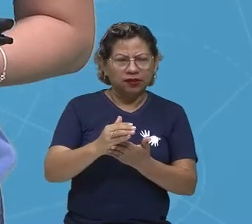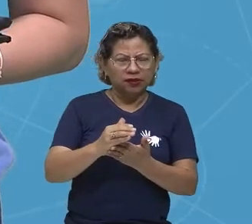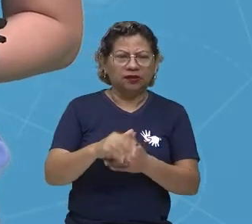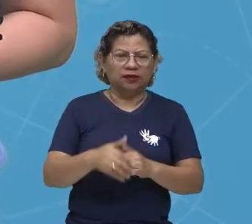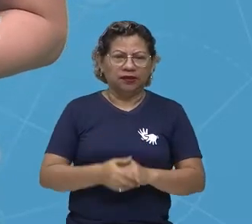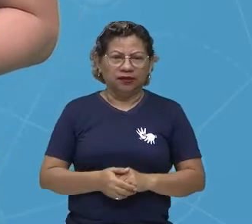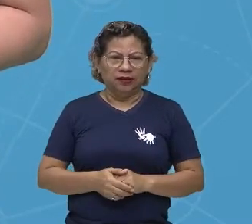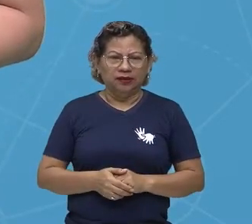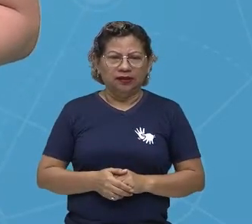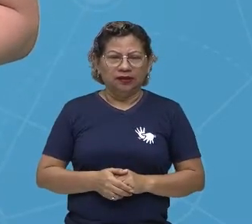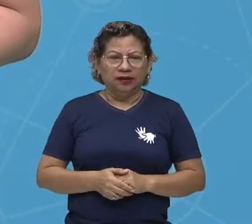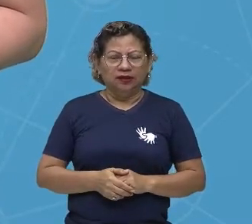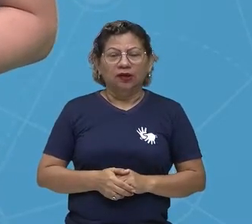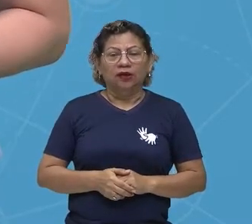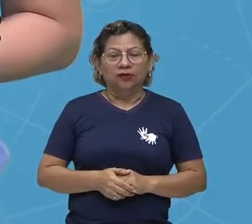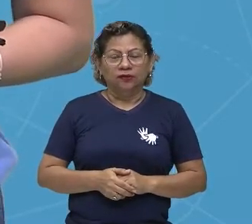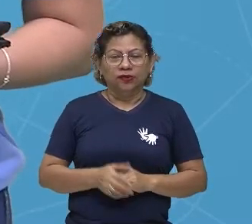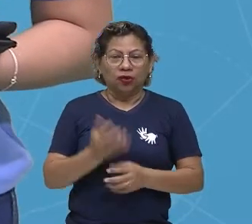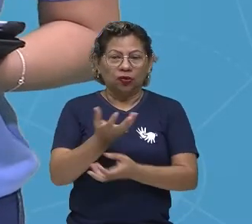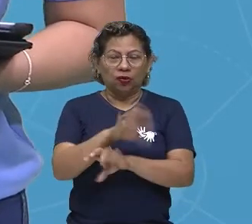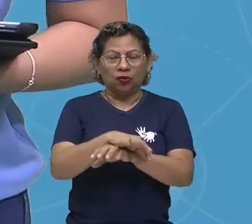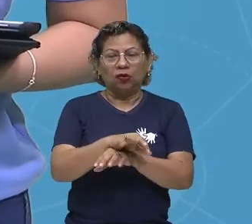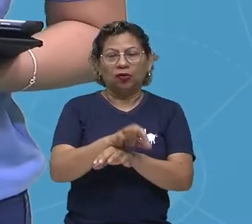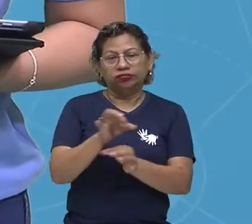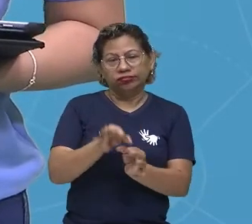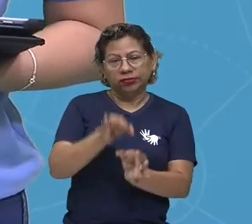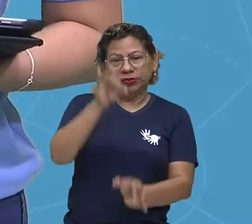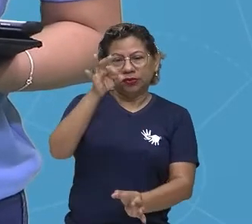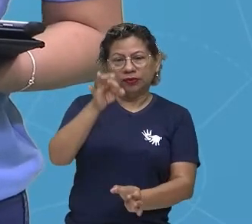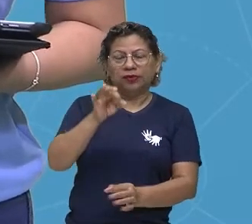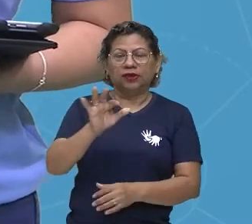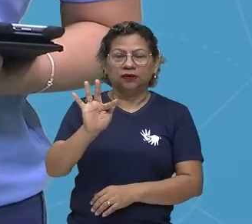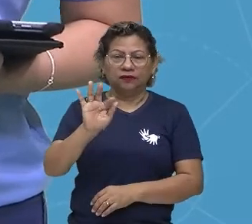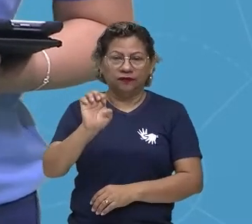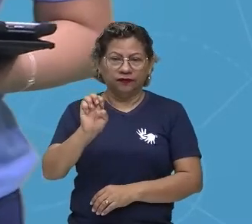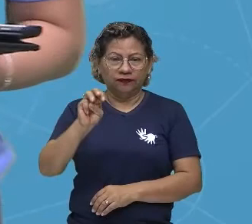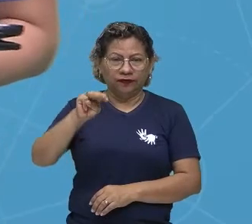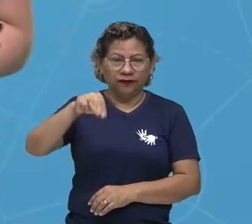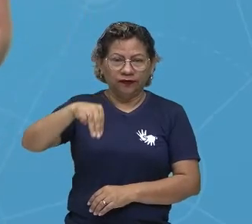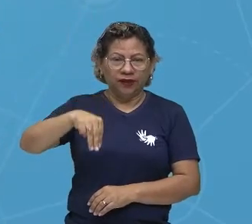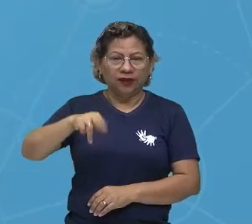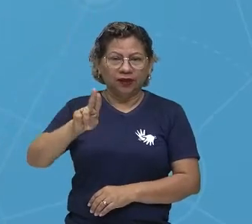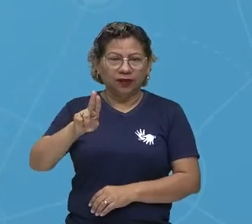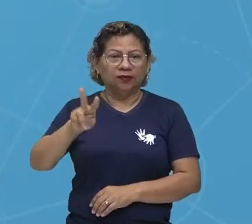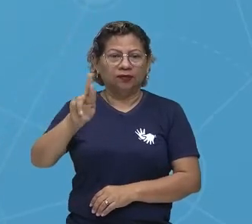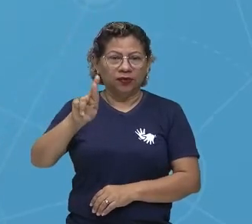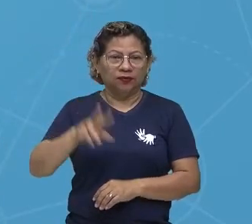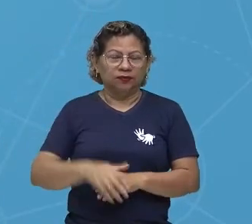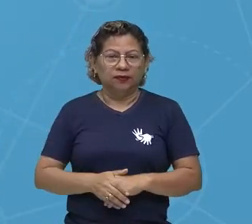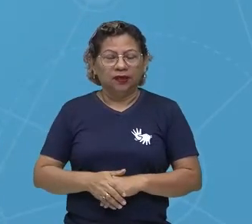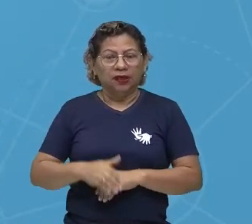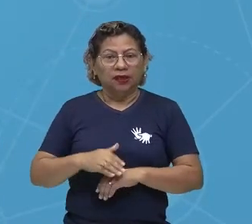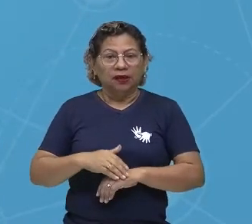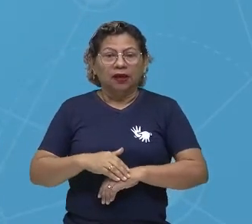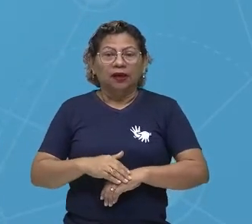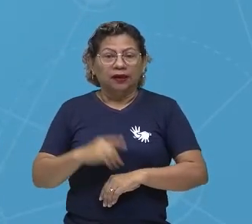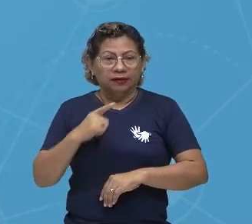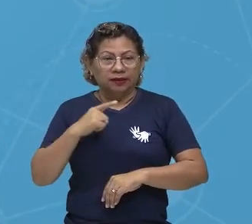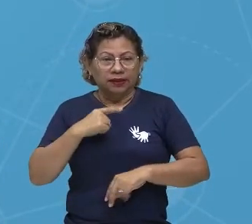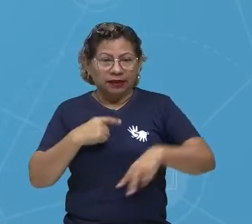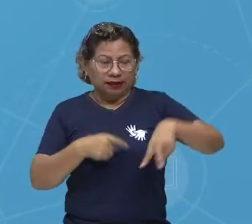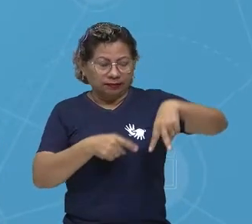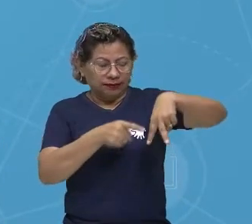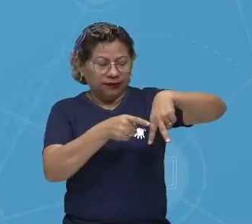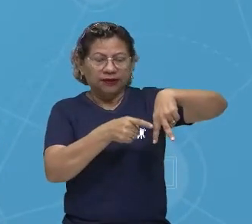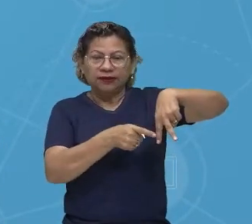exemplificando os ossos longos Como por exemplo o osso do fêmur olha aqui onde tá o fêmur é o maior osso Aqui nós